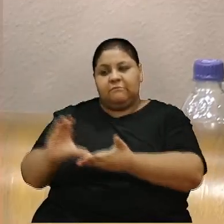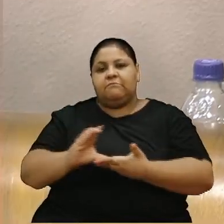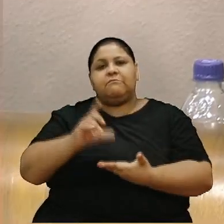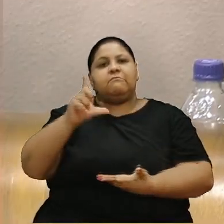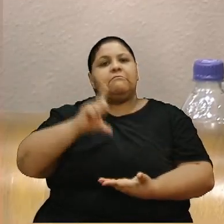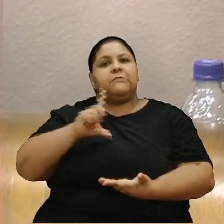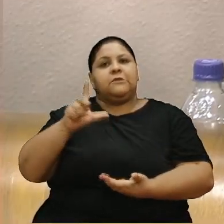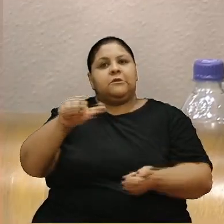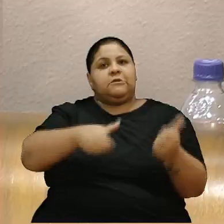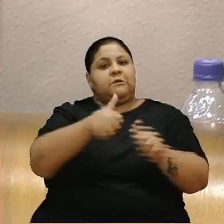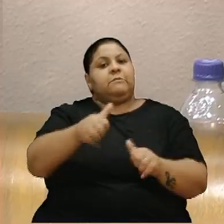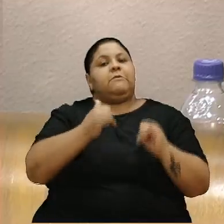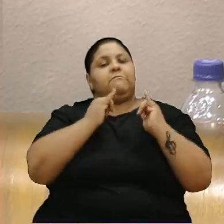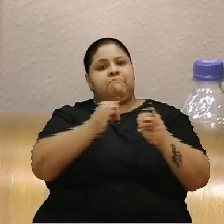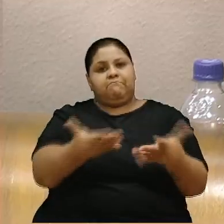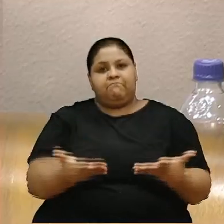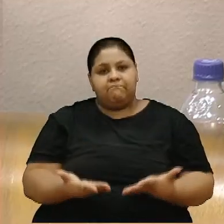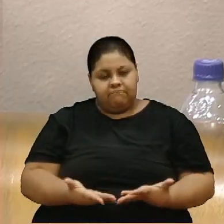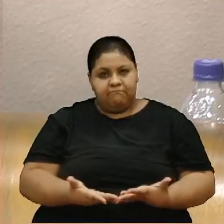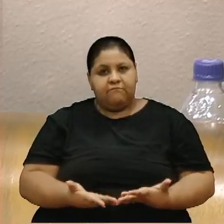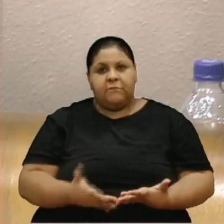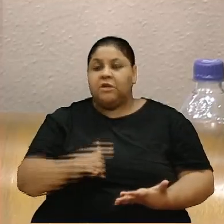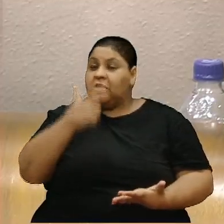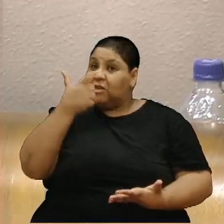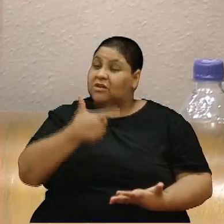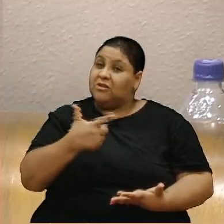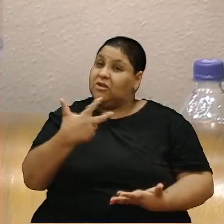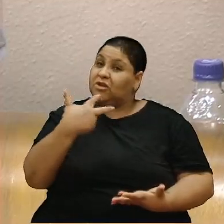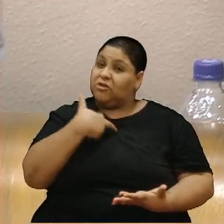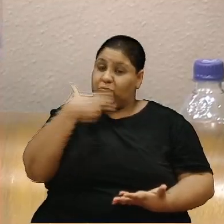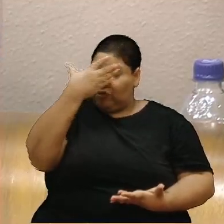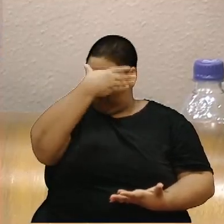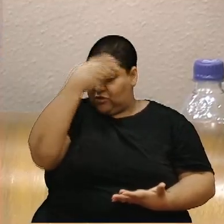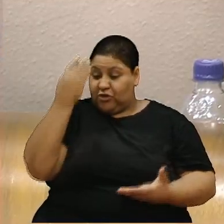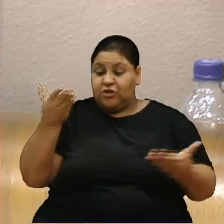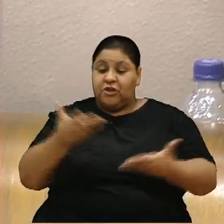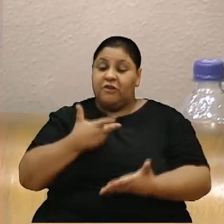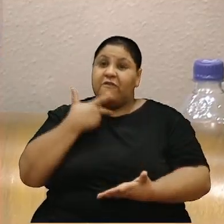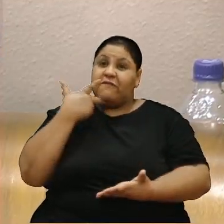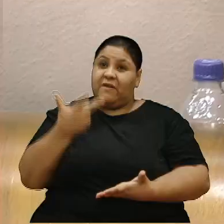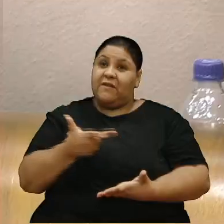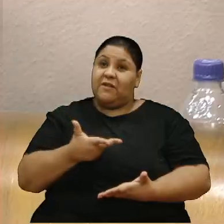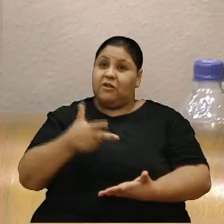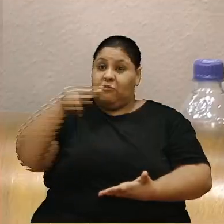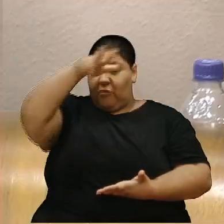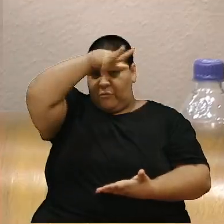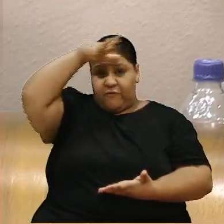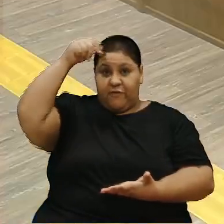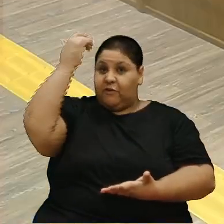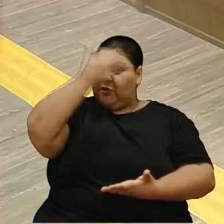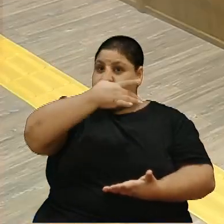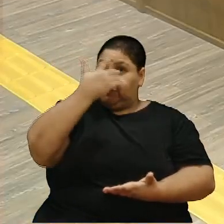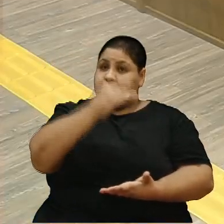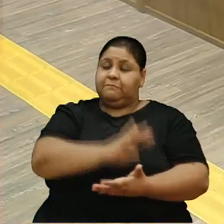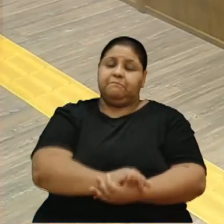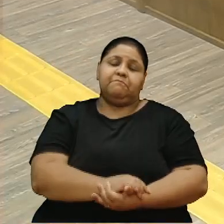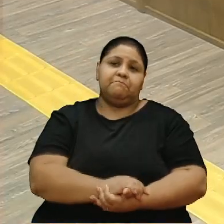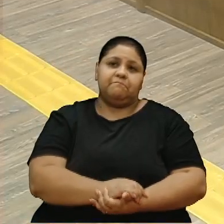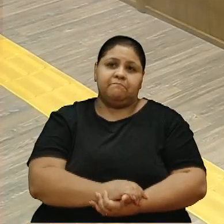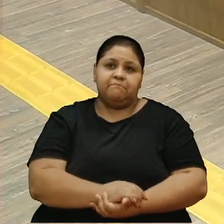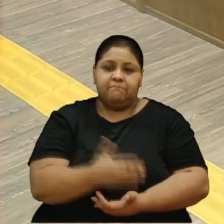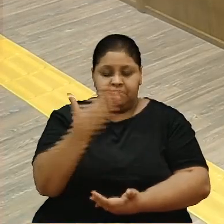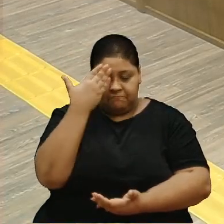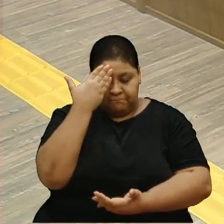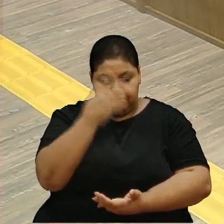que ser para qualificar o transporte, né? Então, acho que nós também não podemos esquecer do que já foi trazido pelo atual prefeito também da nossa cidade. Obrigado pela gentileza,